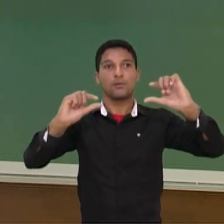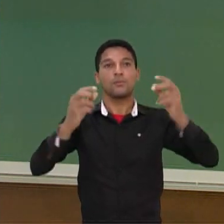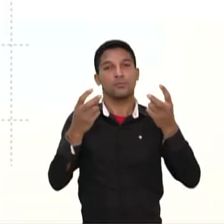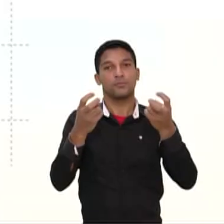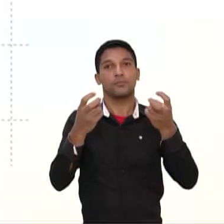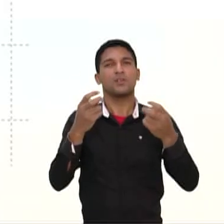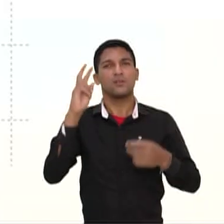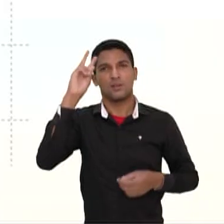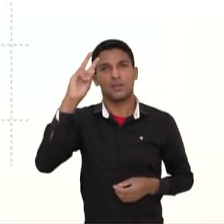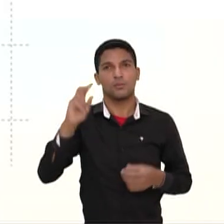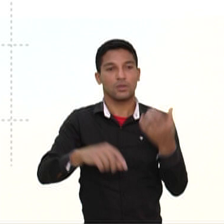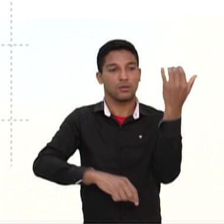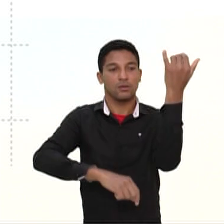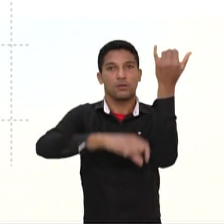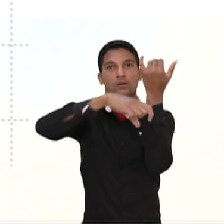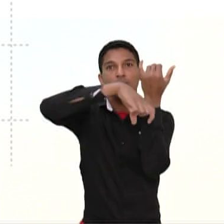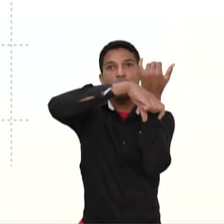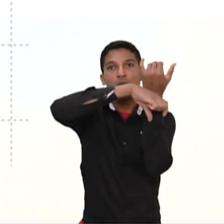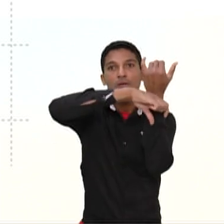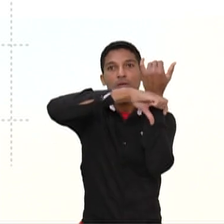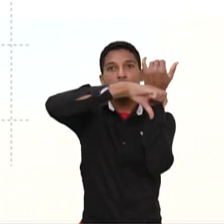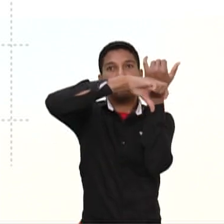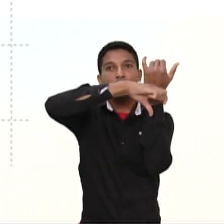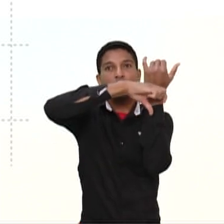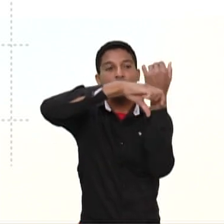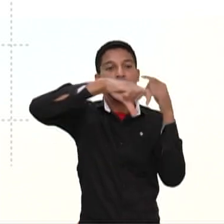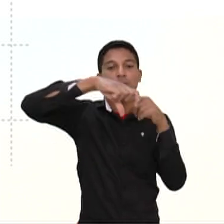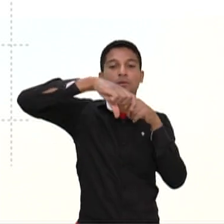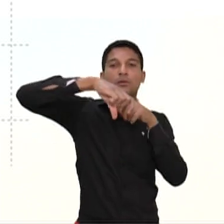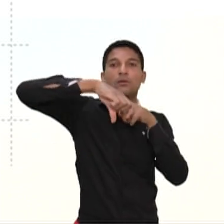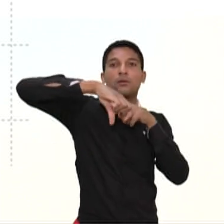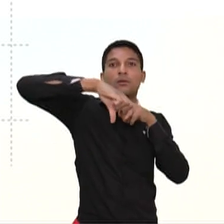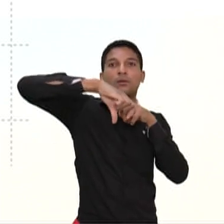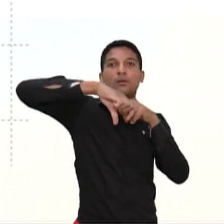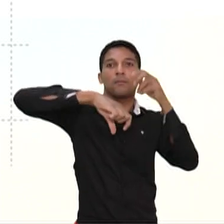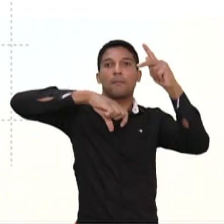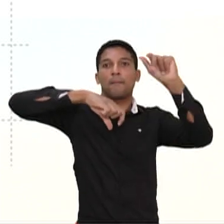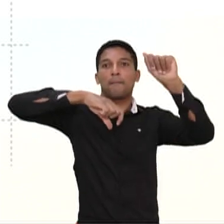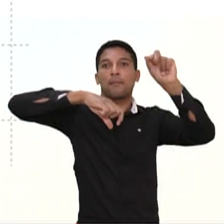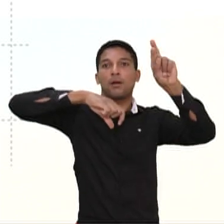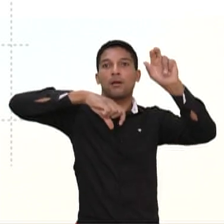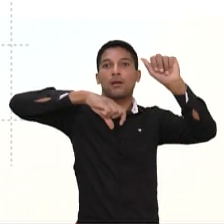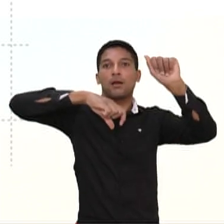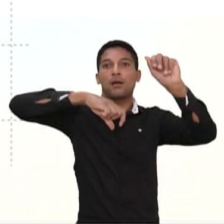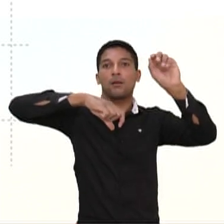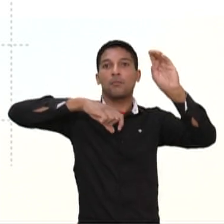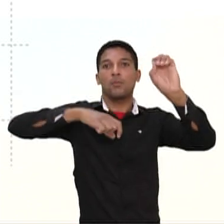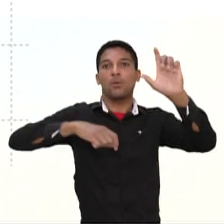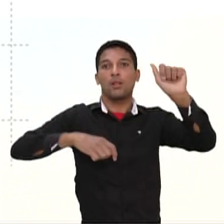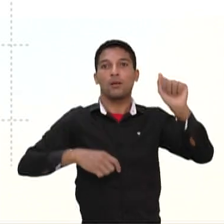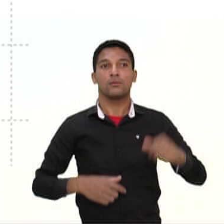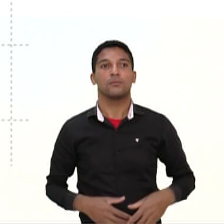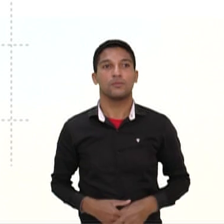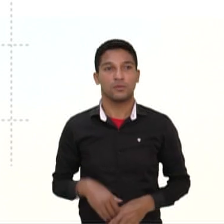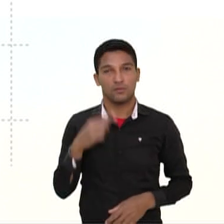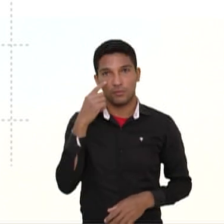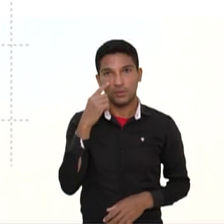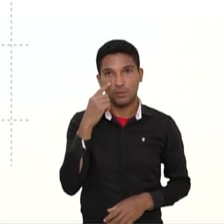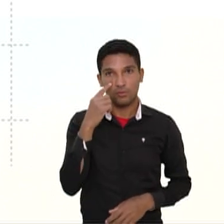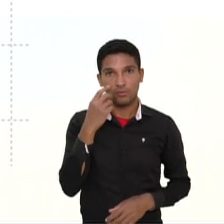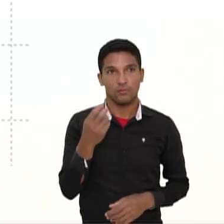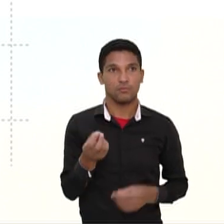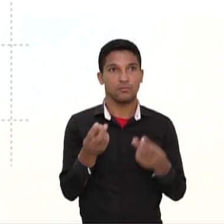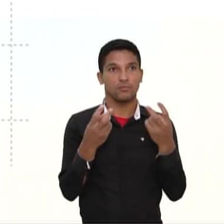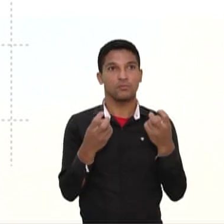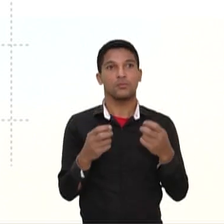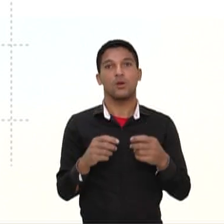que é o gráfico? O gráfico é uma parábola, e aí está o exemplo de uma parábola, né? Aqui eu tenho uma parábola, né? Essa linha em azul que